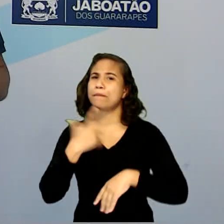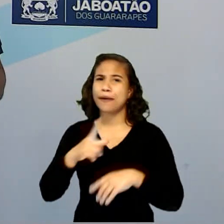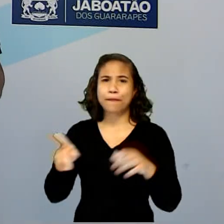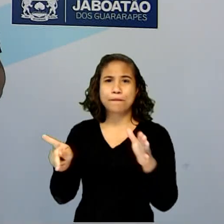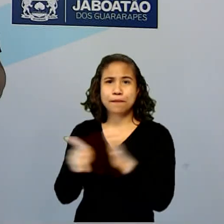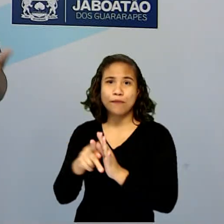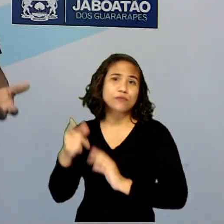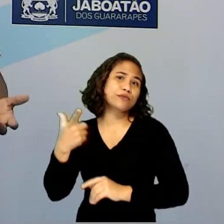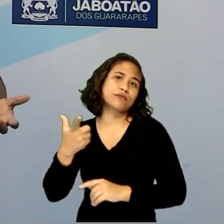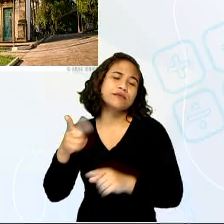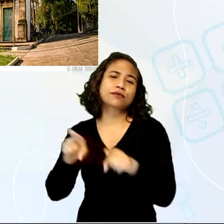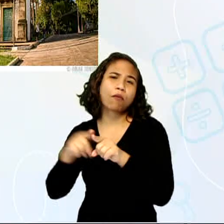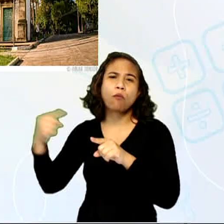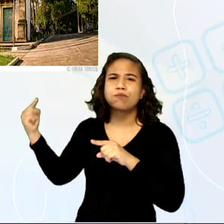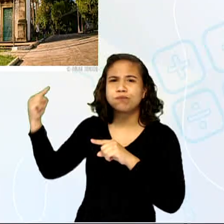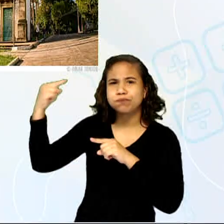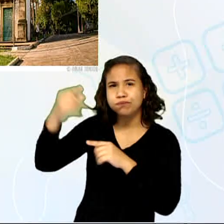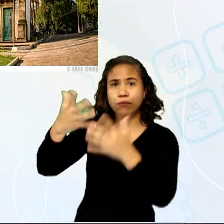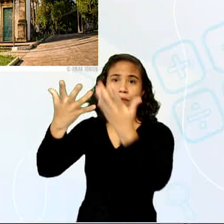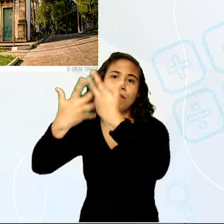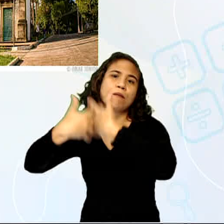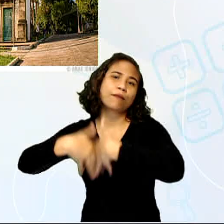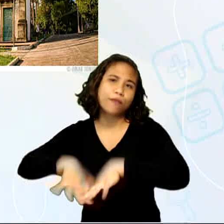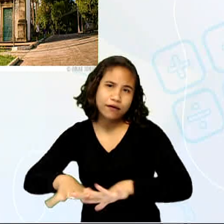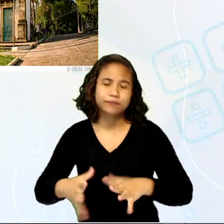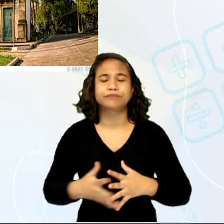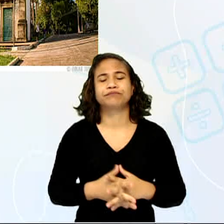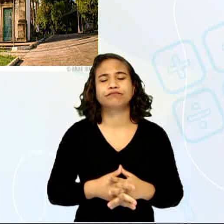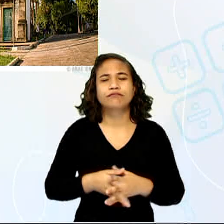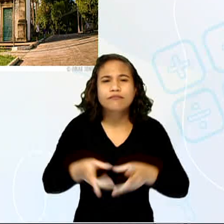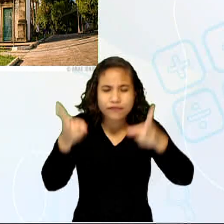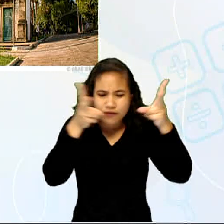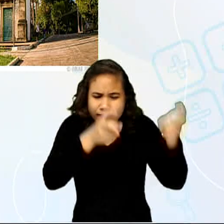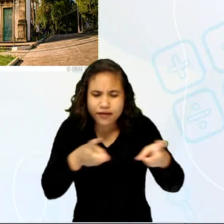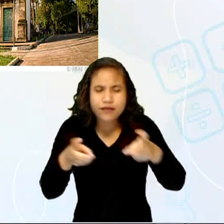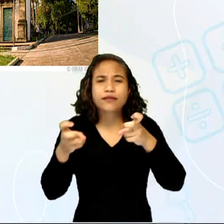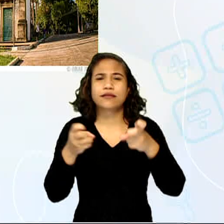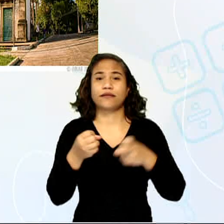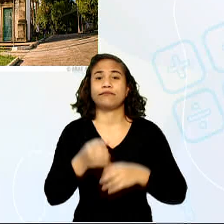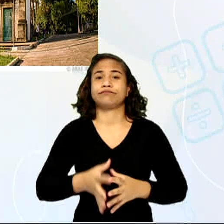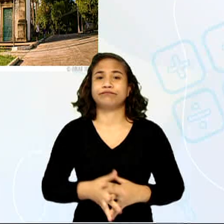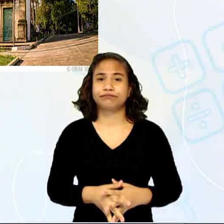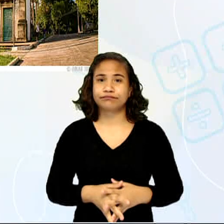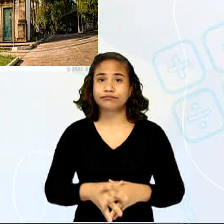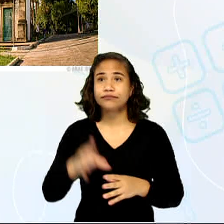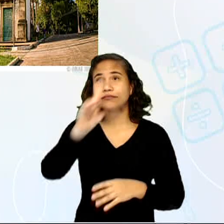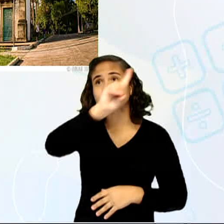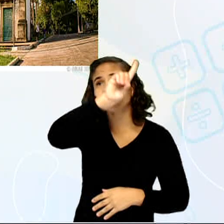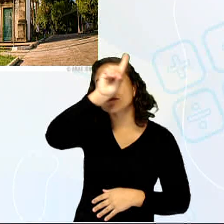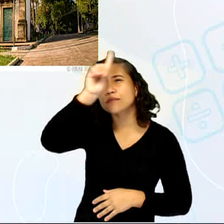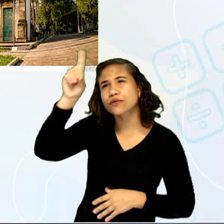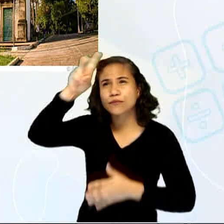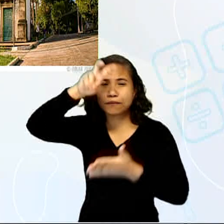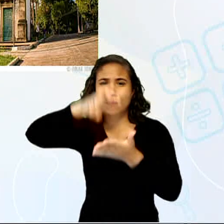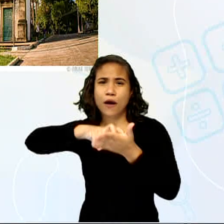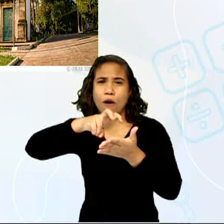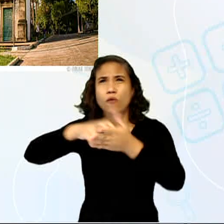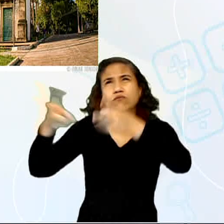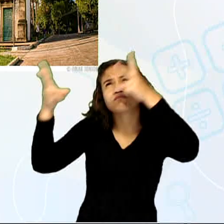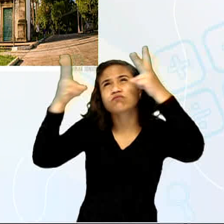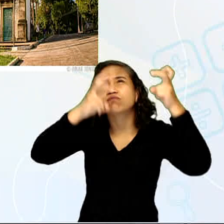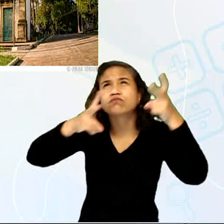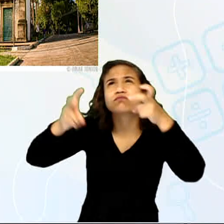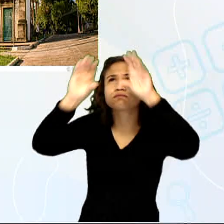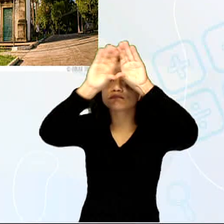cometas, satélites naturais. Preste bem atenção. De dia, quando observamos o